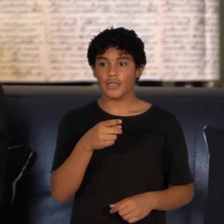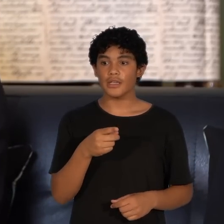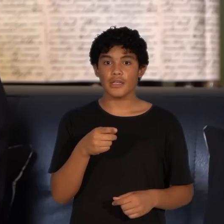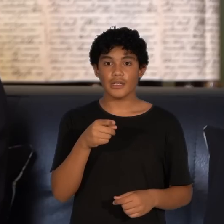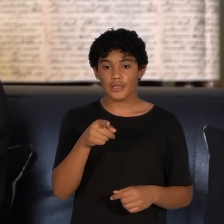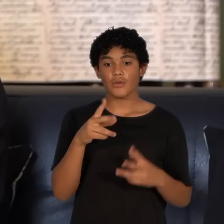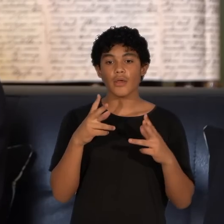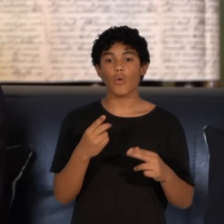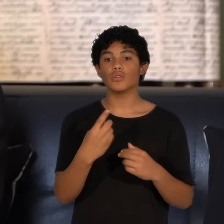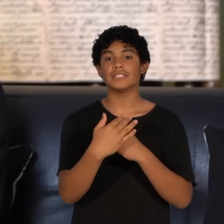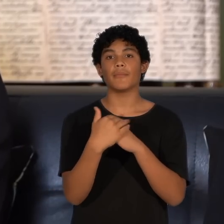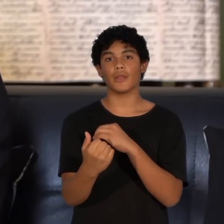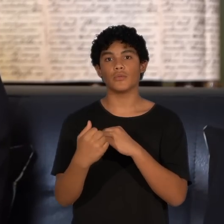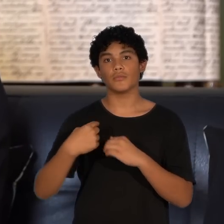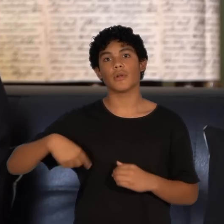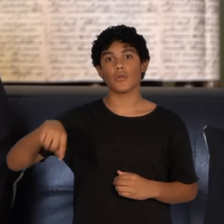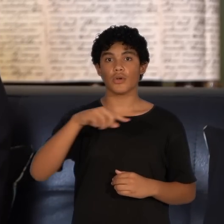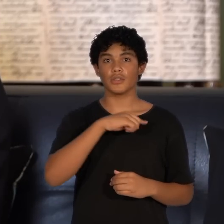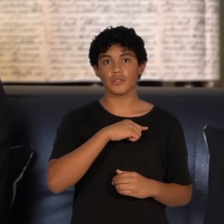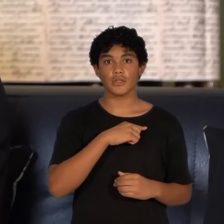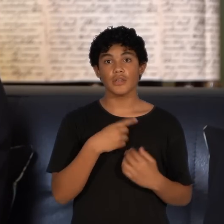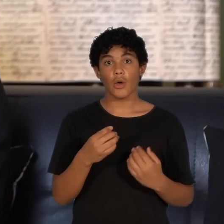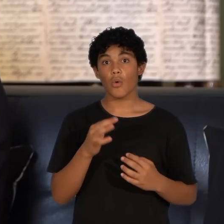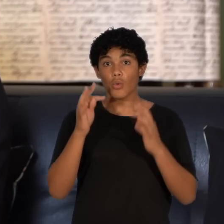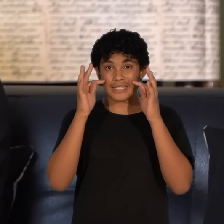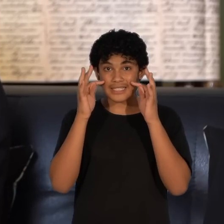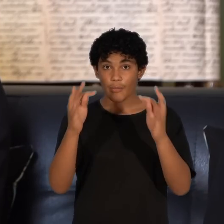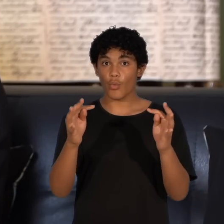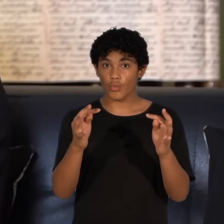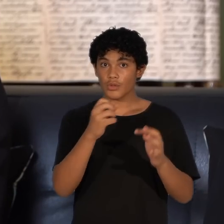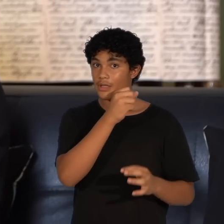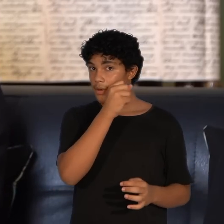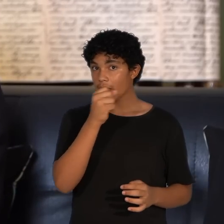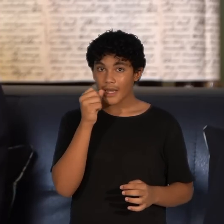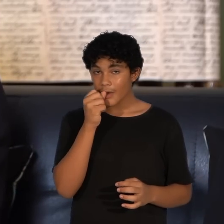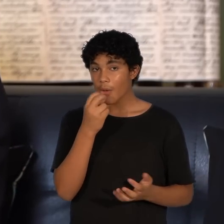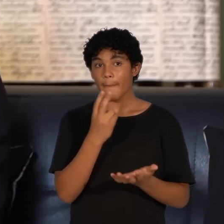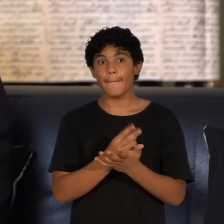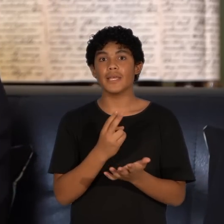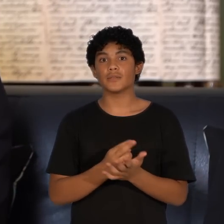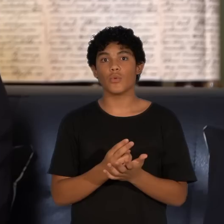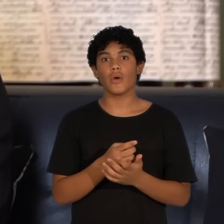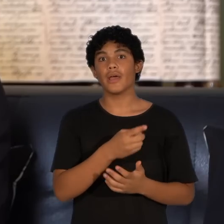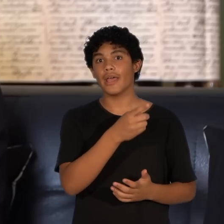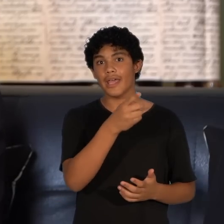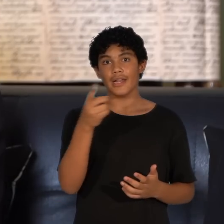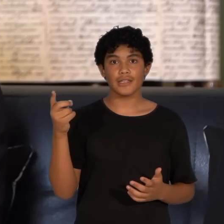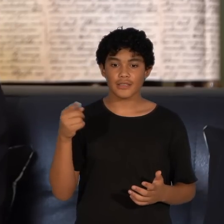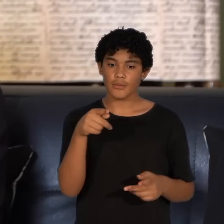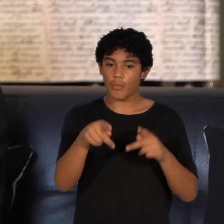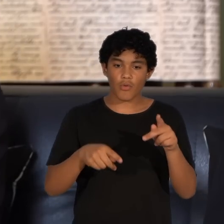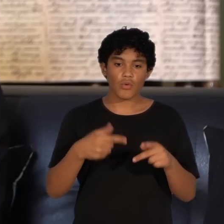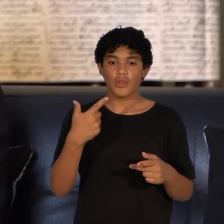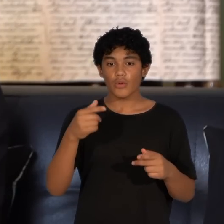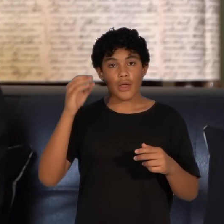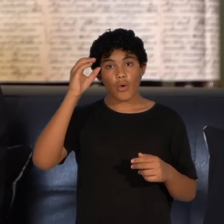necessidades. E isso é um chamado para a gente. Então, o testemunho dos samaritanos eles não tinham todo o conhecimento.